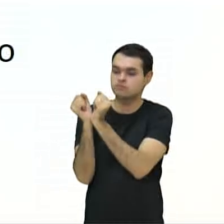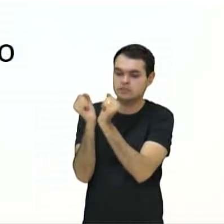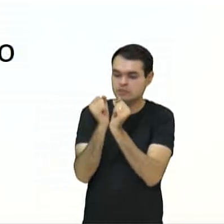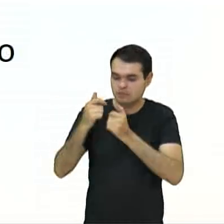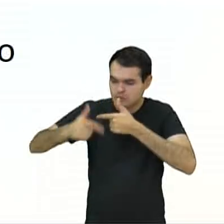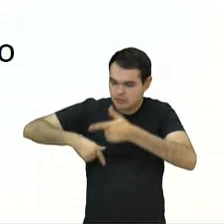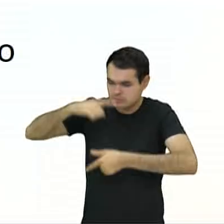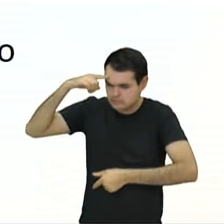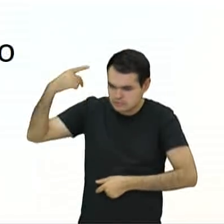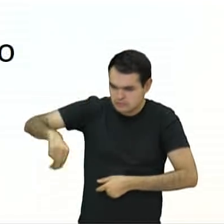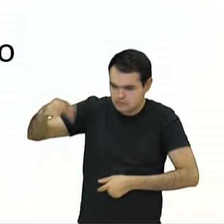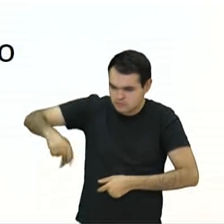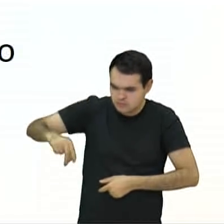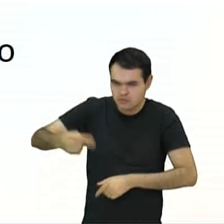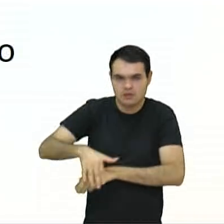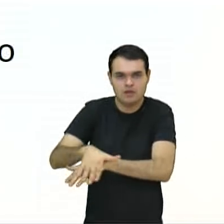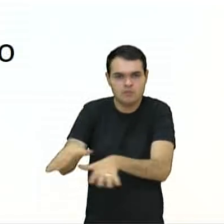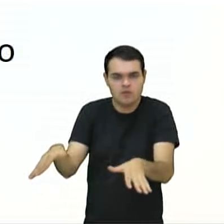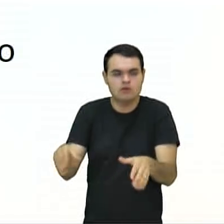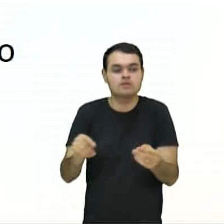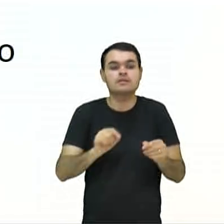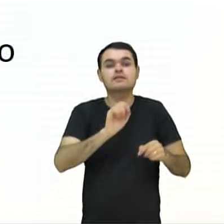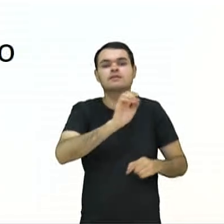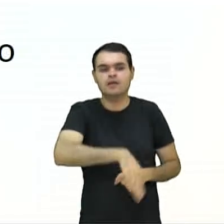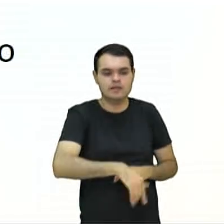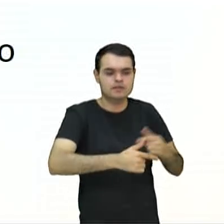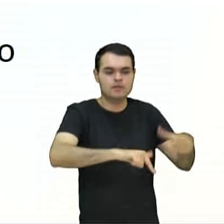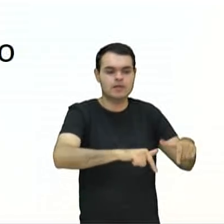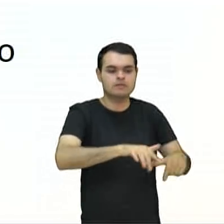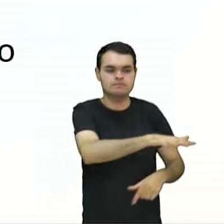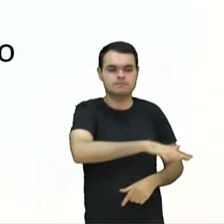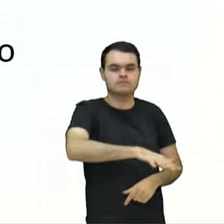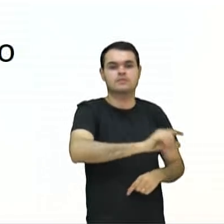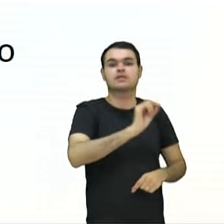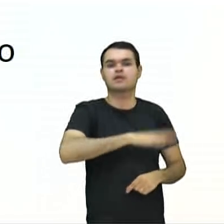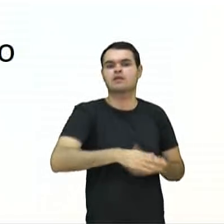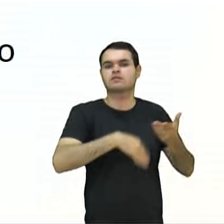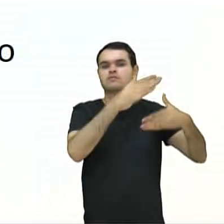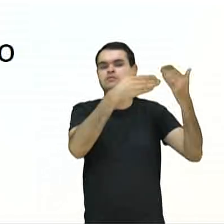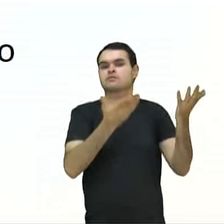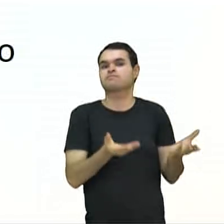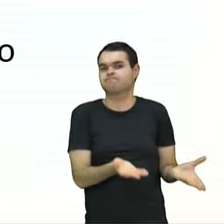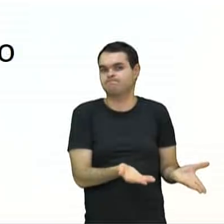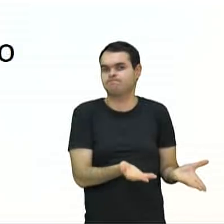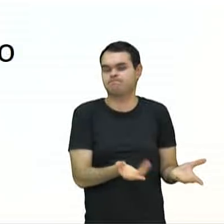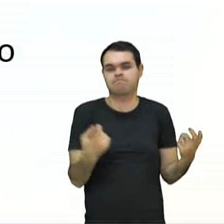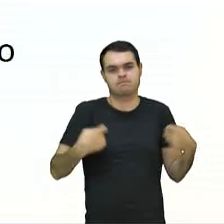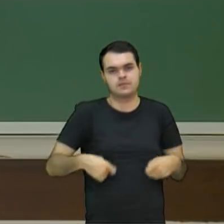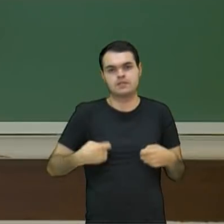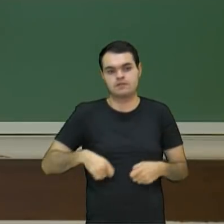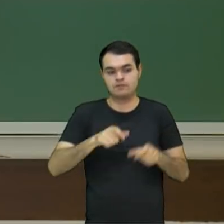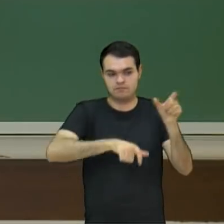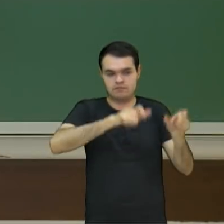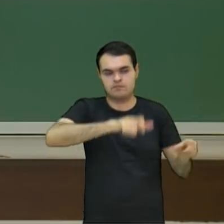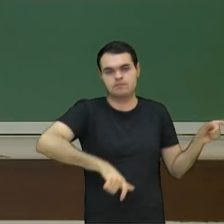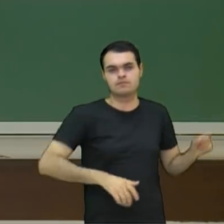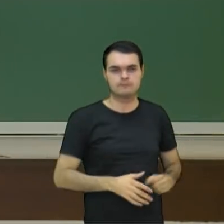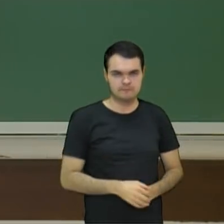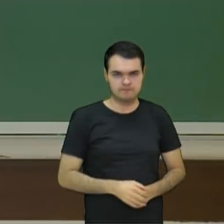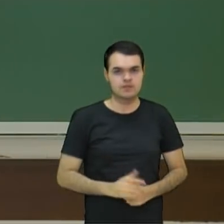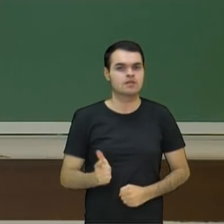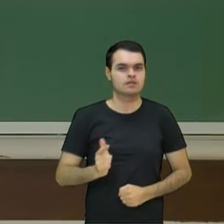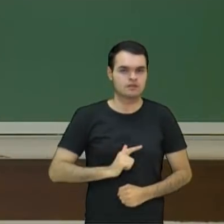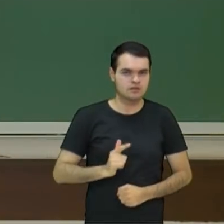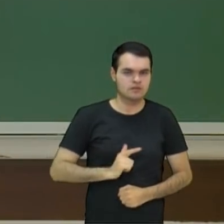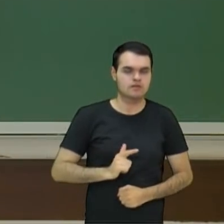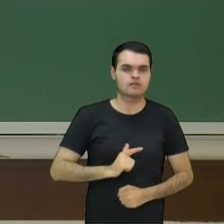quem ia ocupar essas áreas de trabalho? Quem ia desenvolver essas atividades? Eles precisavam de alguém. E aí, nós vamos ter